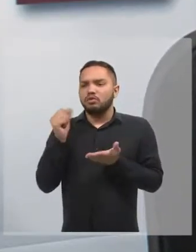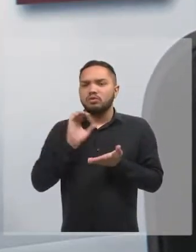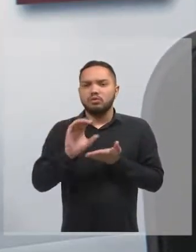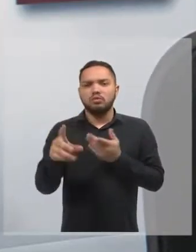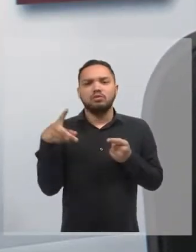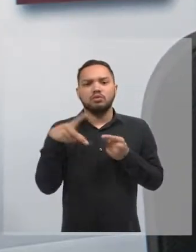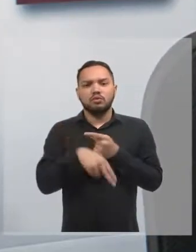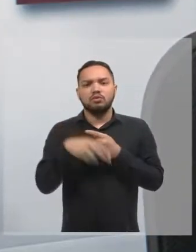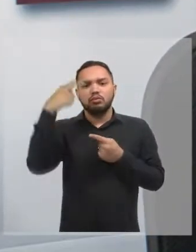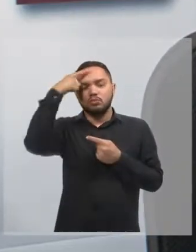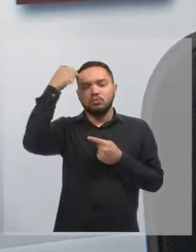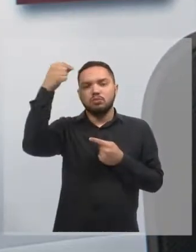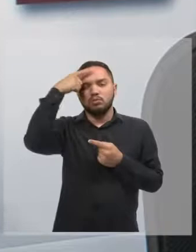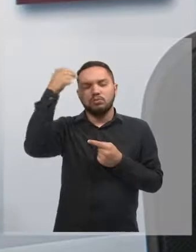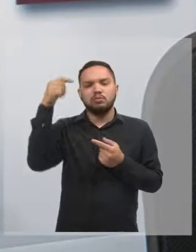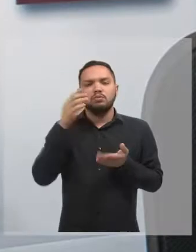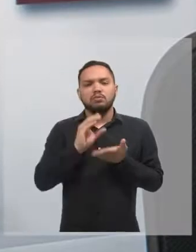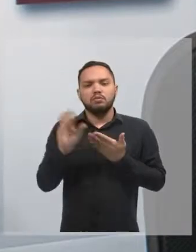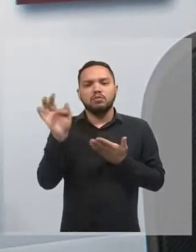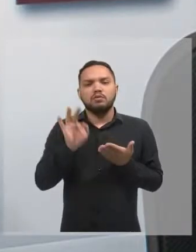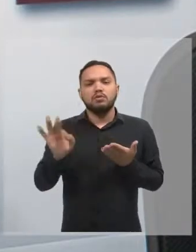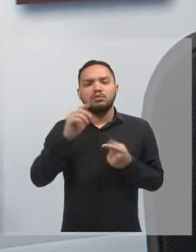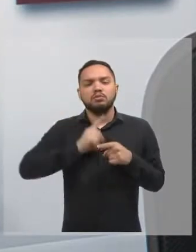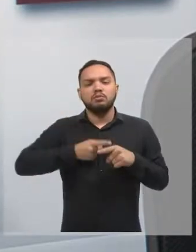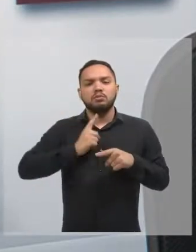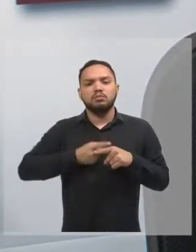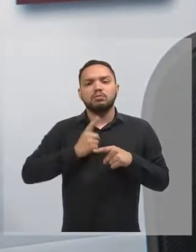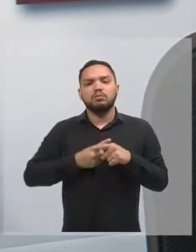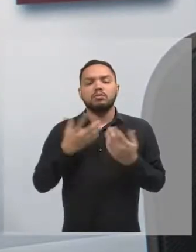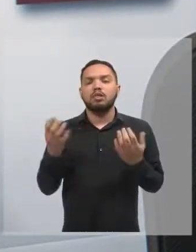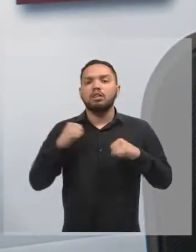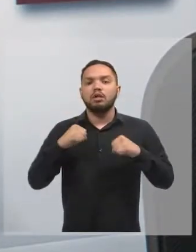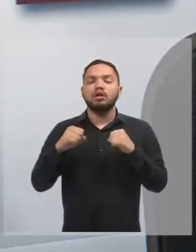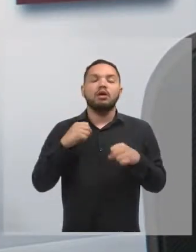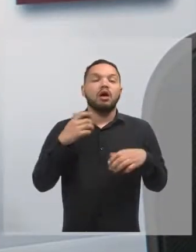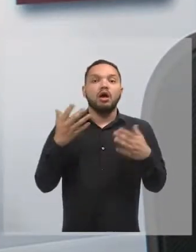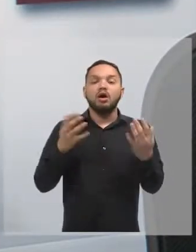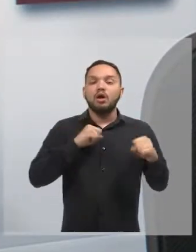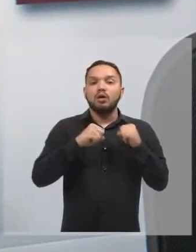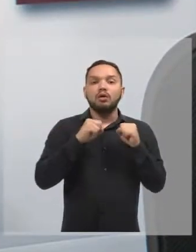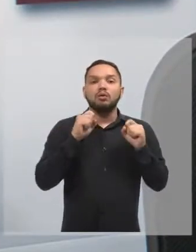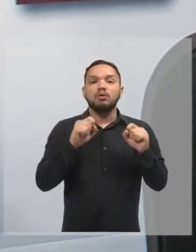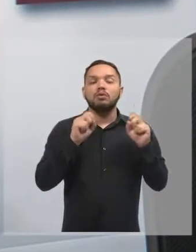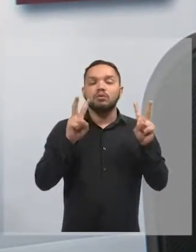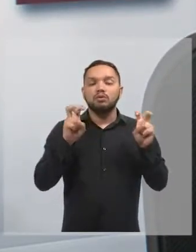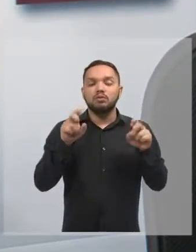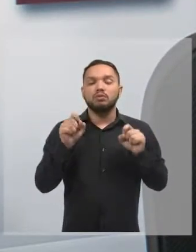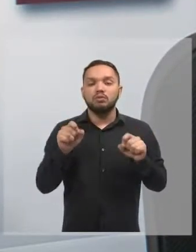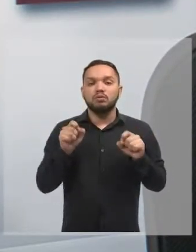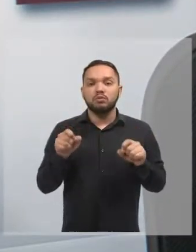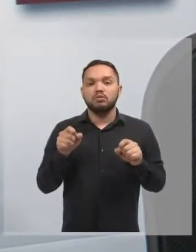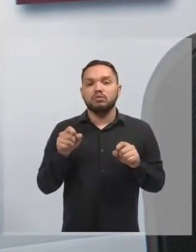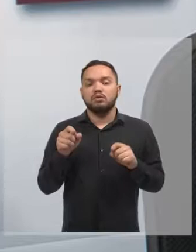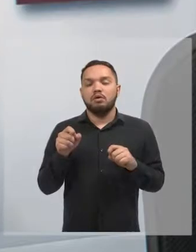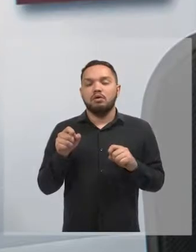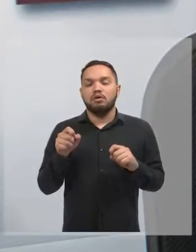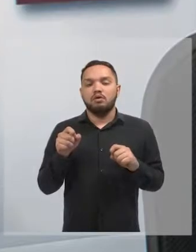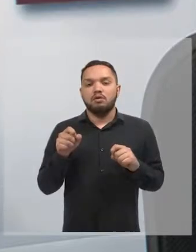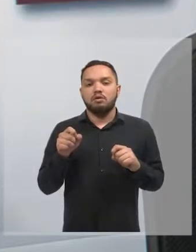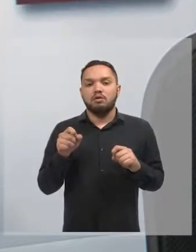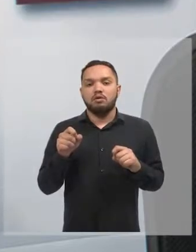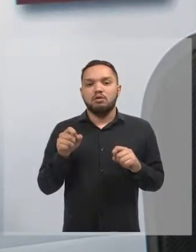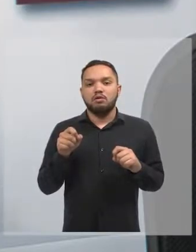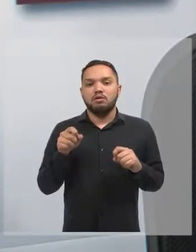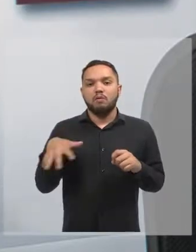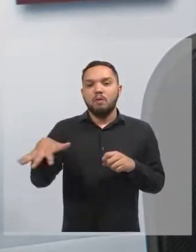recursos de nível superior? Não está se discutindo isso. O que está se discutindo é que o mau uso